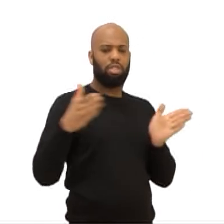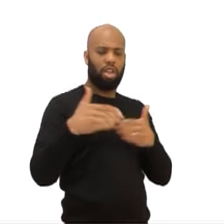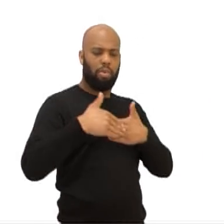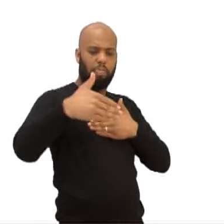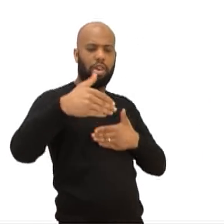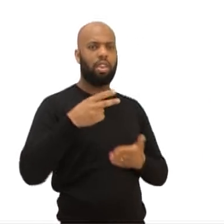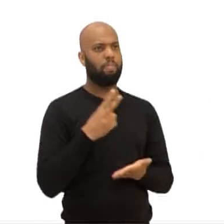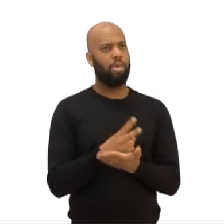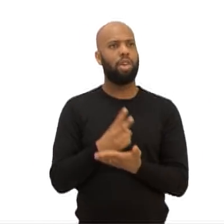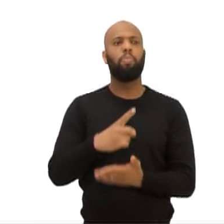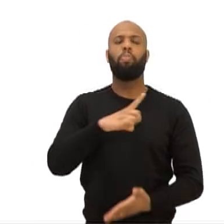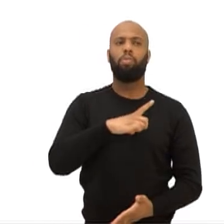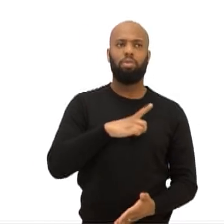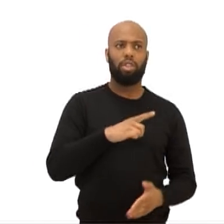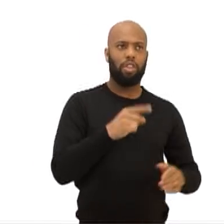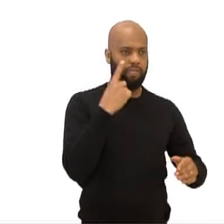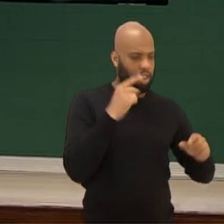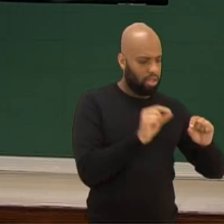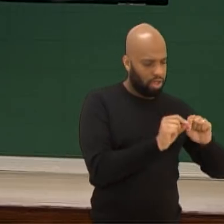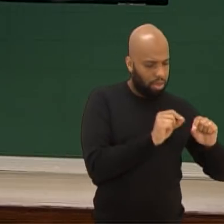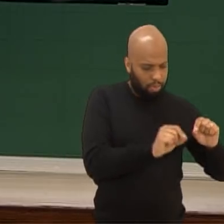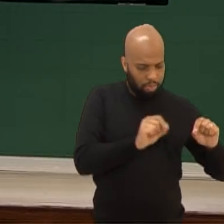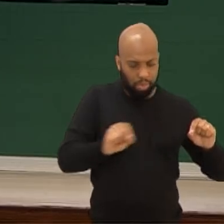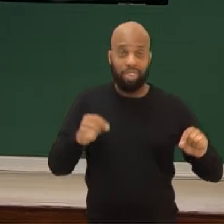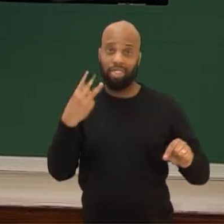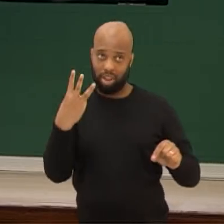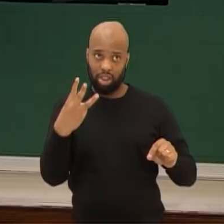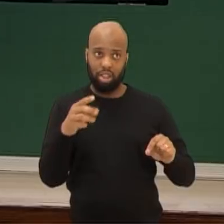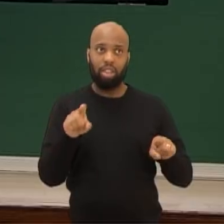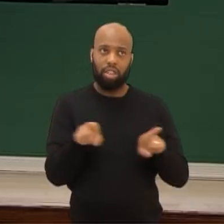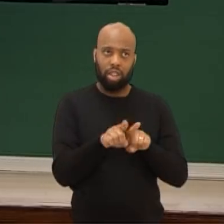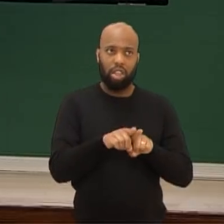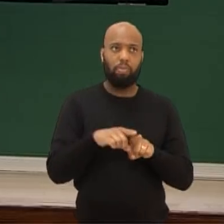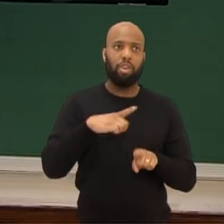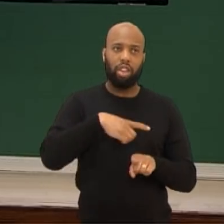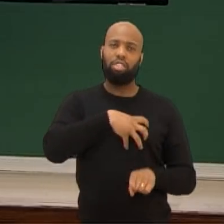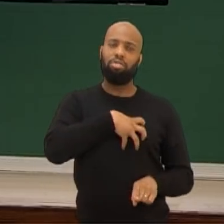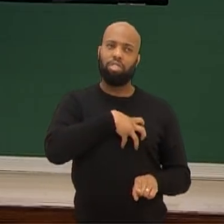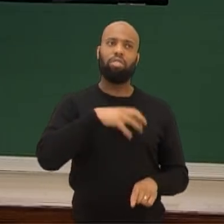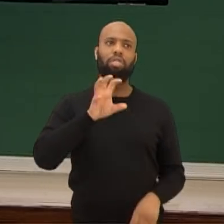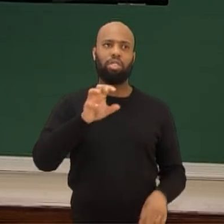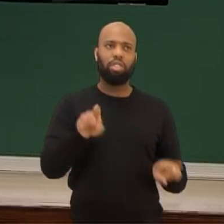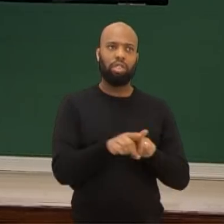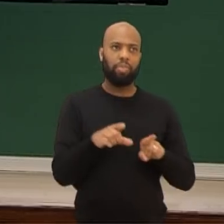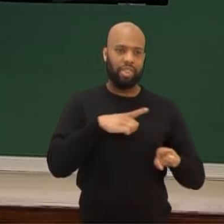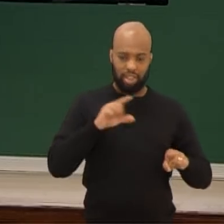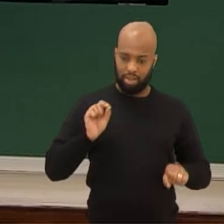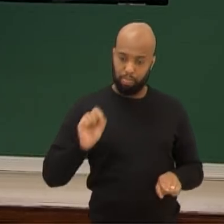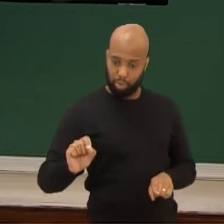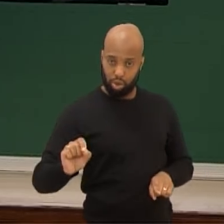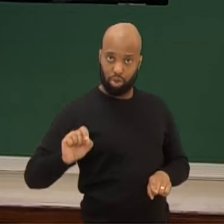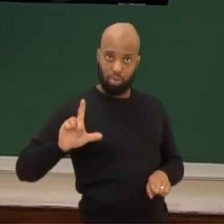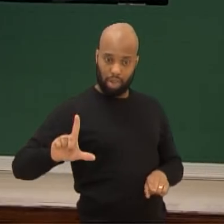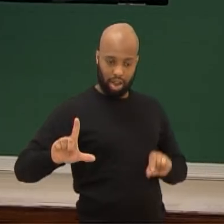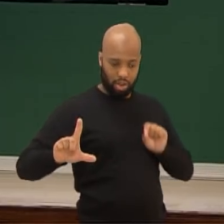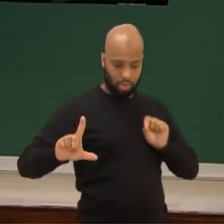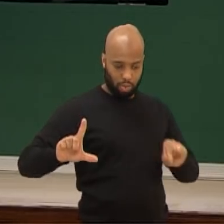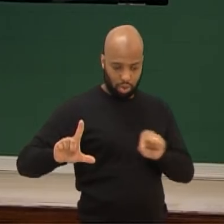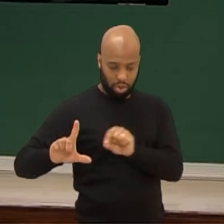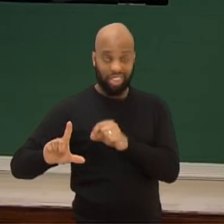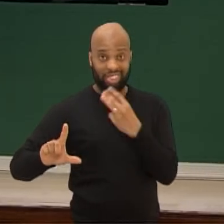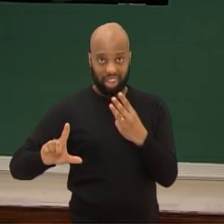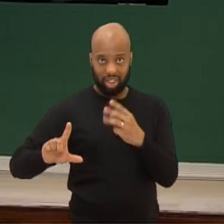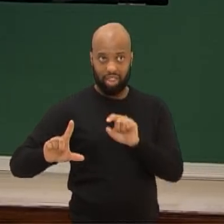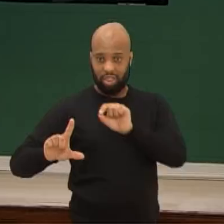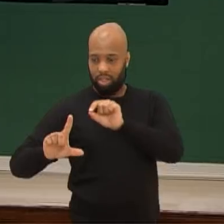1, 2, 3 pontinhos, 1, 2, 3. Ela mantém aqui o centro de rotação